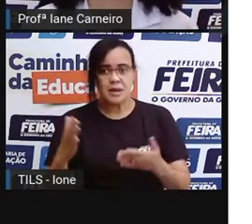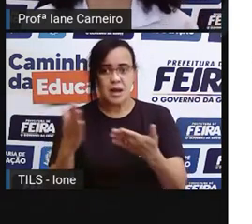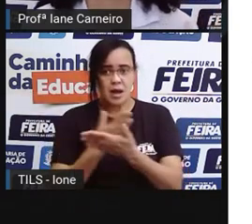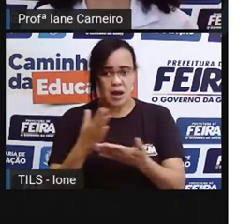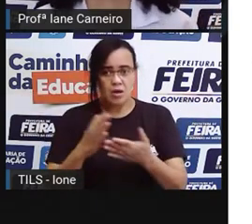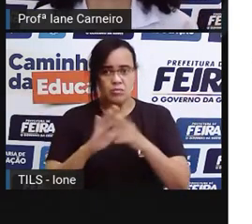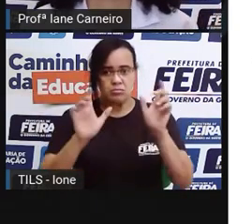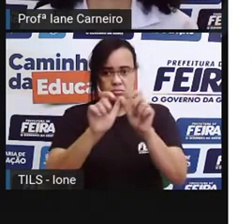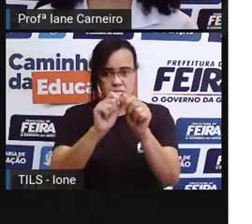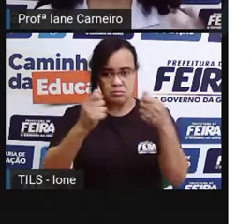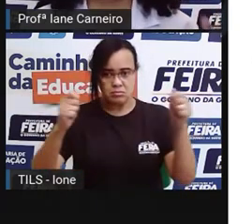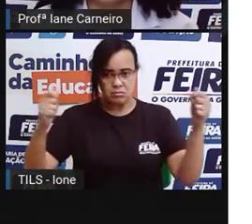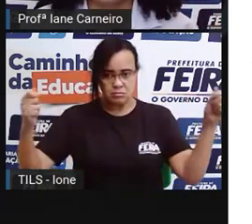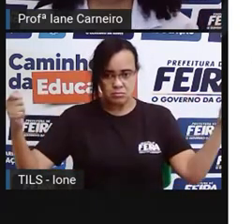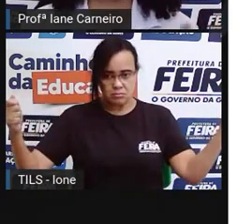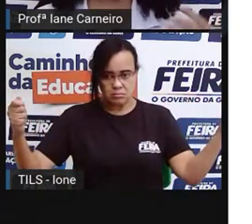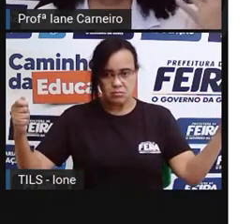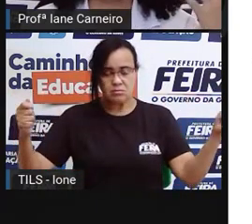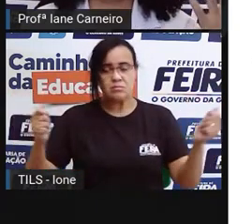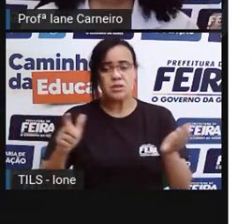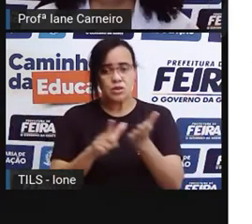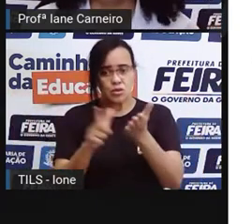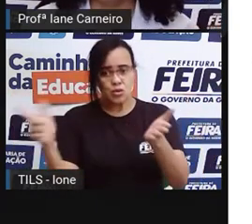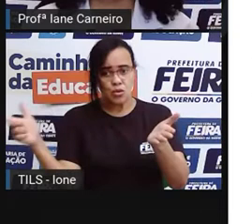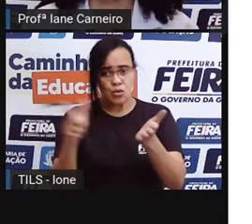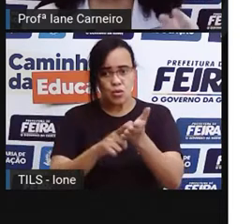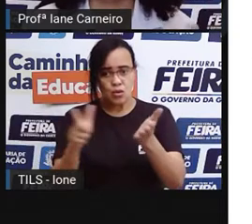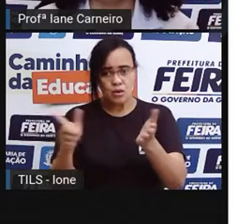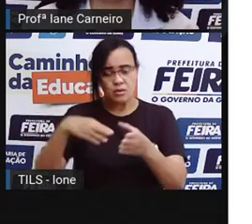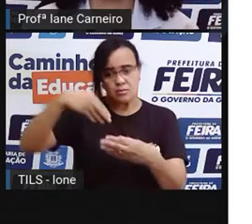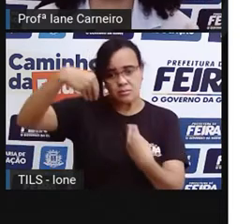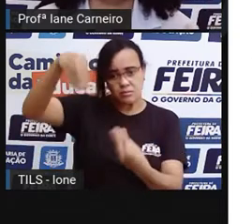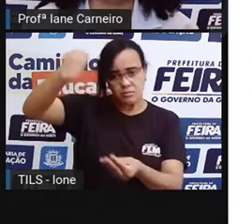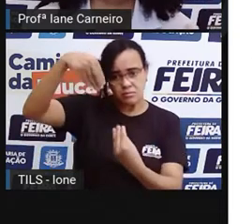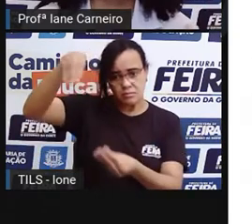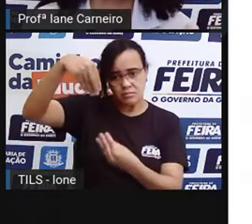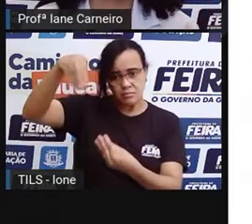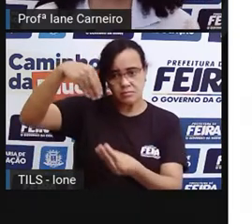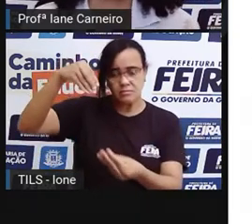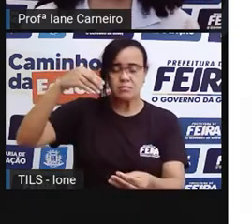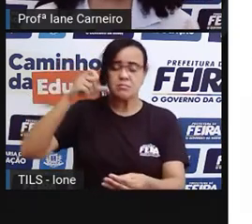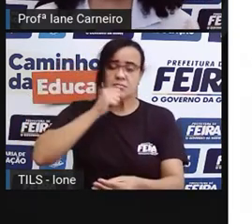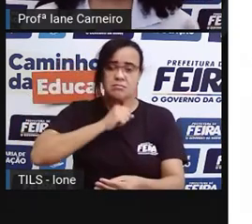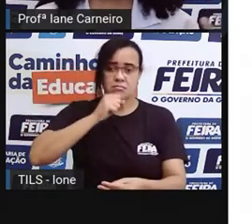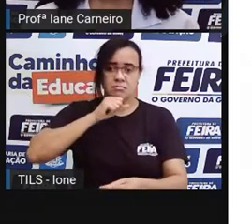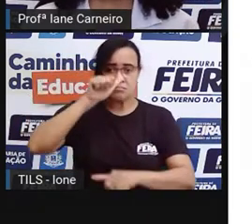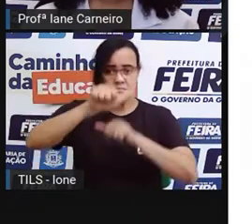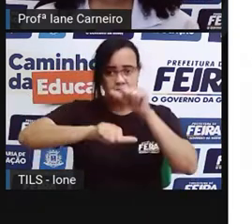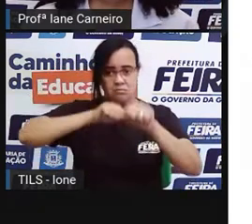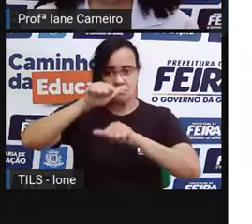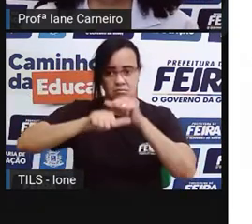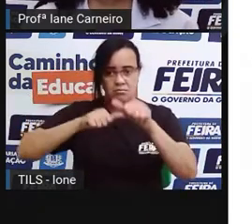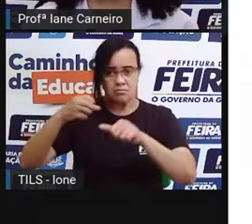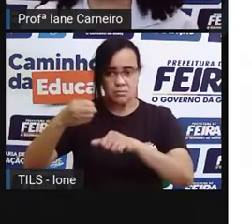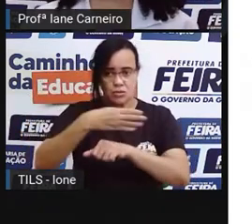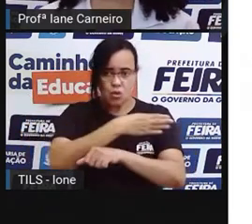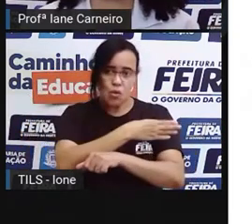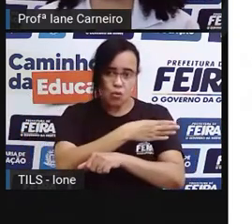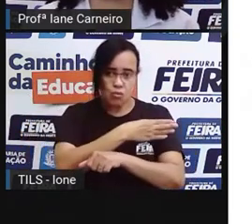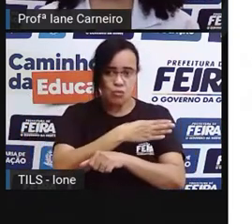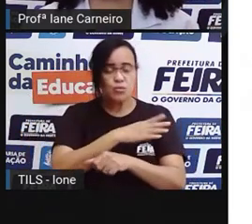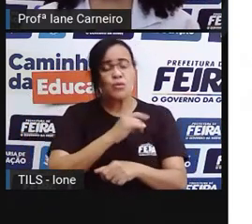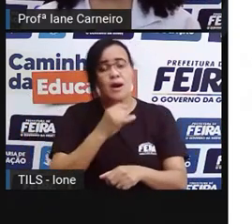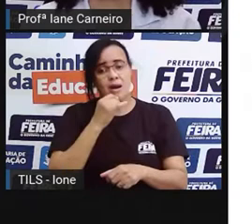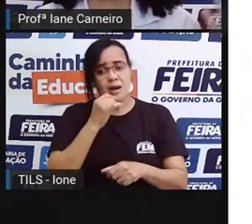cartolinas, jornais, revistas podem ser recicladas. papel de embrulho, né?